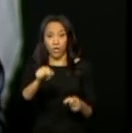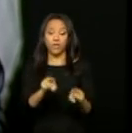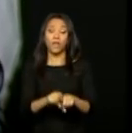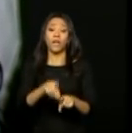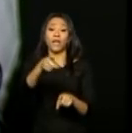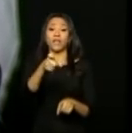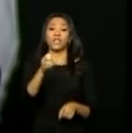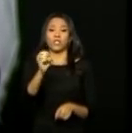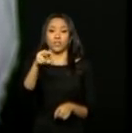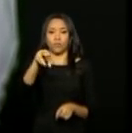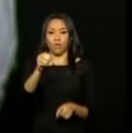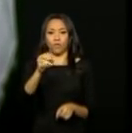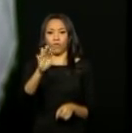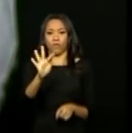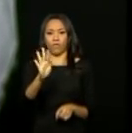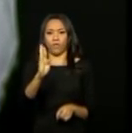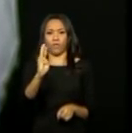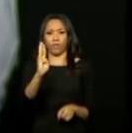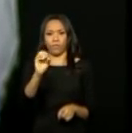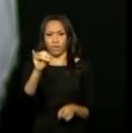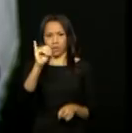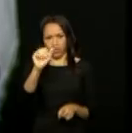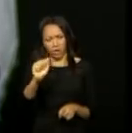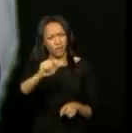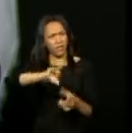de segregação cultural.